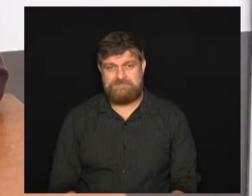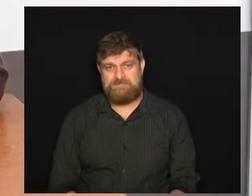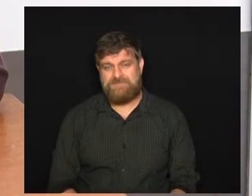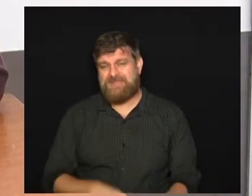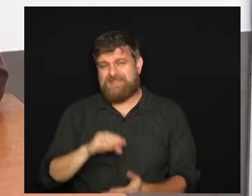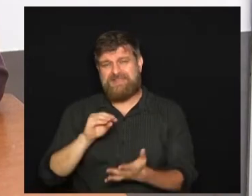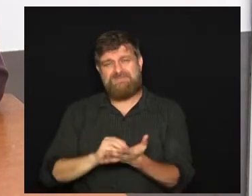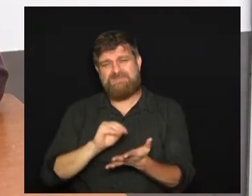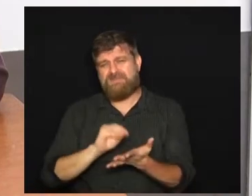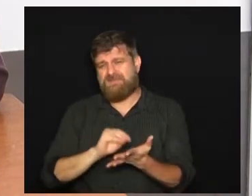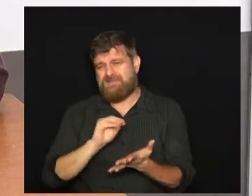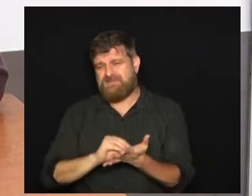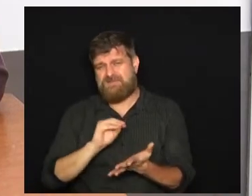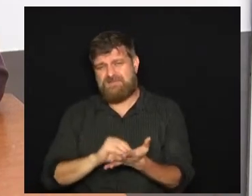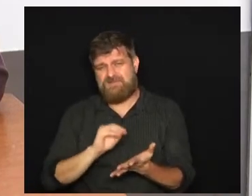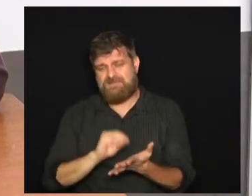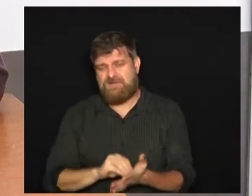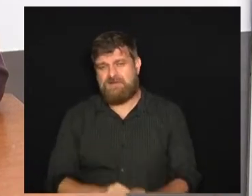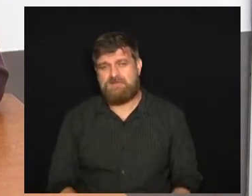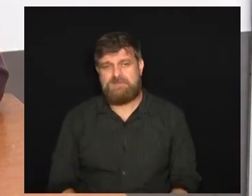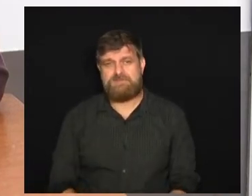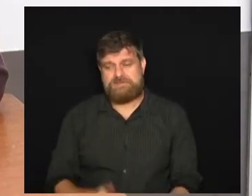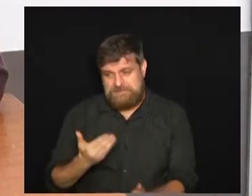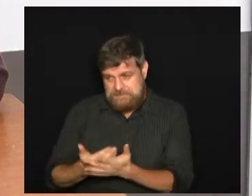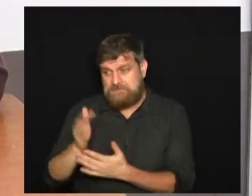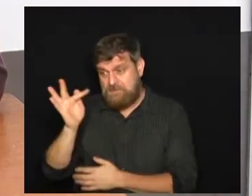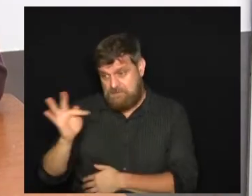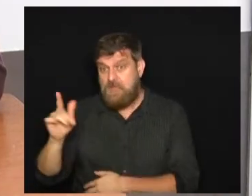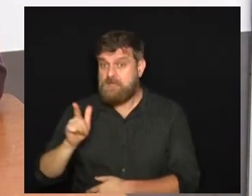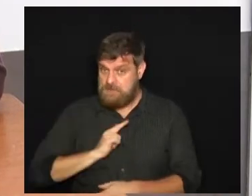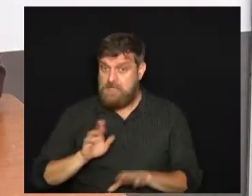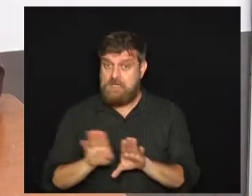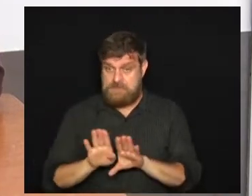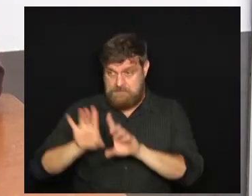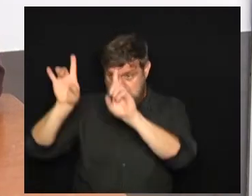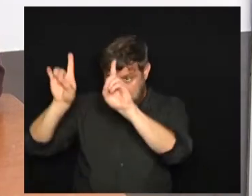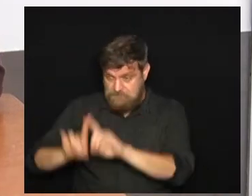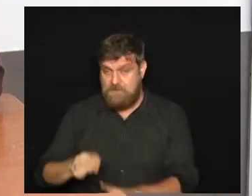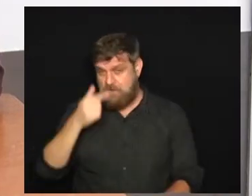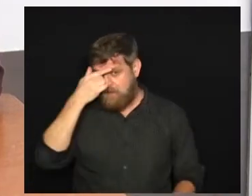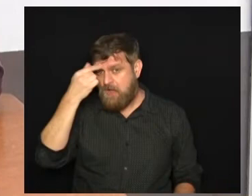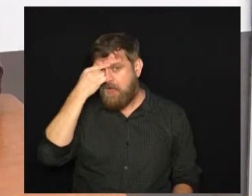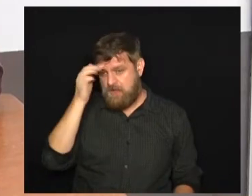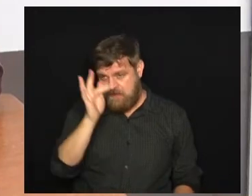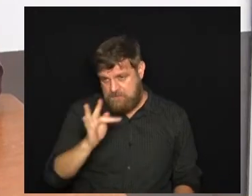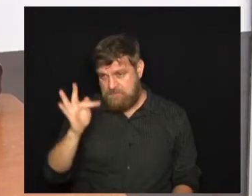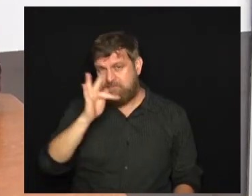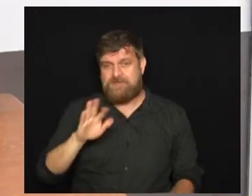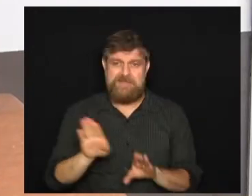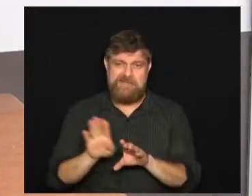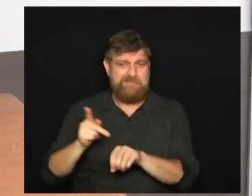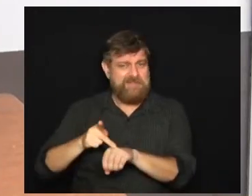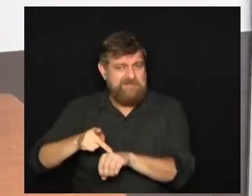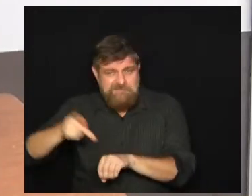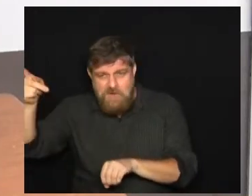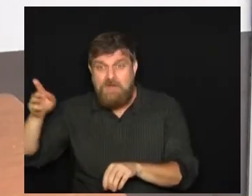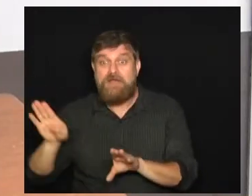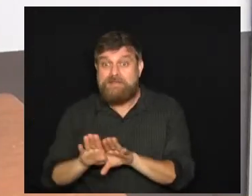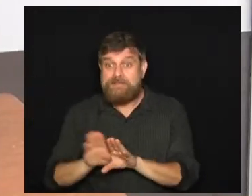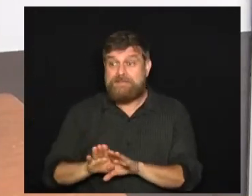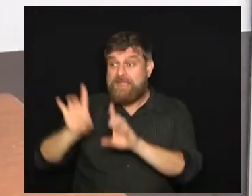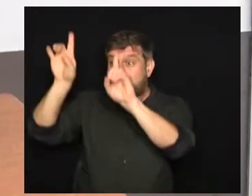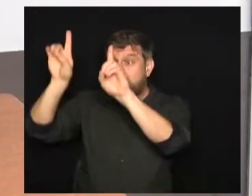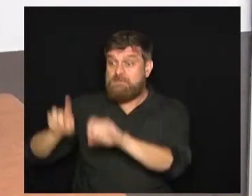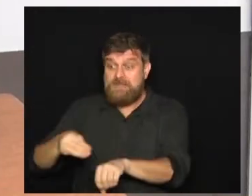falta talvez um pouco, né? Mas tem pessoas também lá que têm superior, que têm pós-graduação, têm mestrado, tem alguns casos de